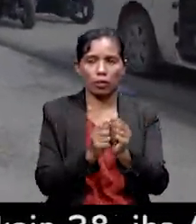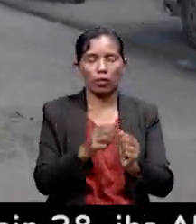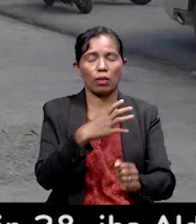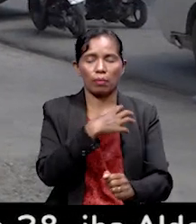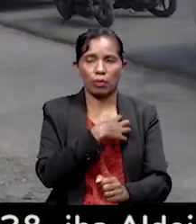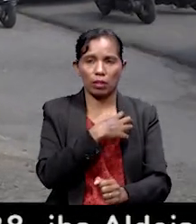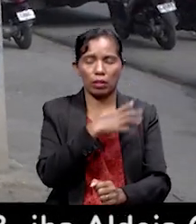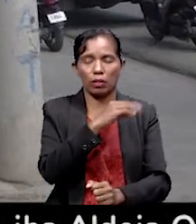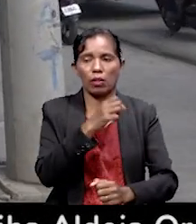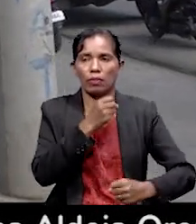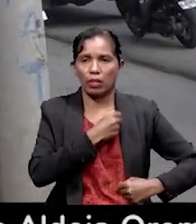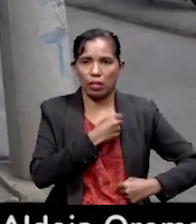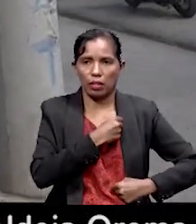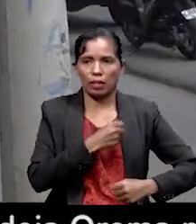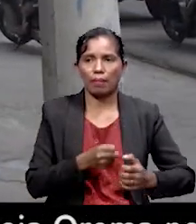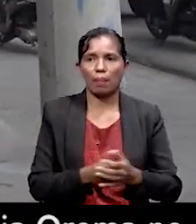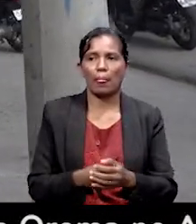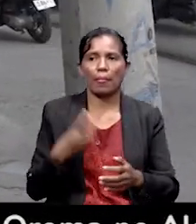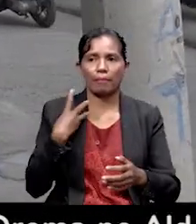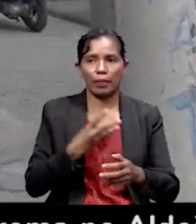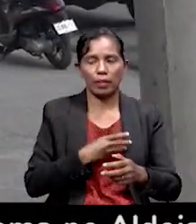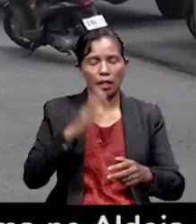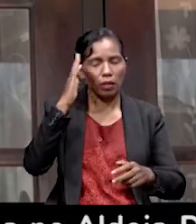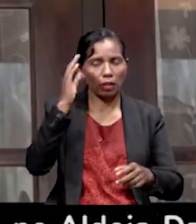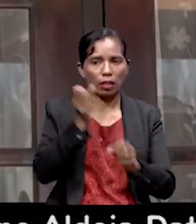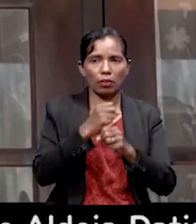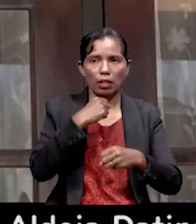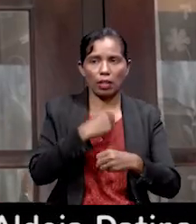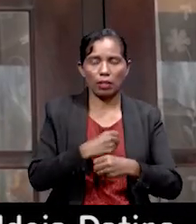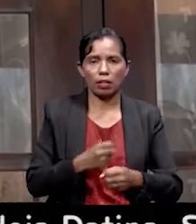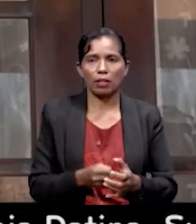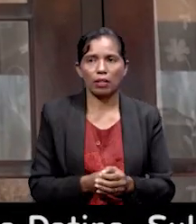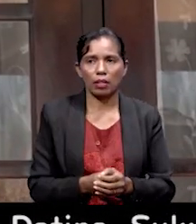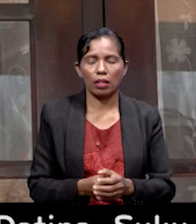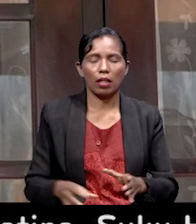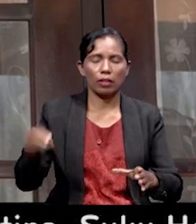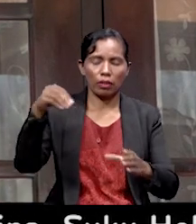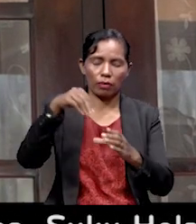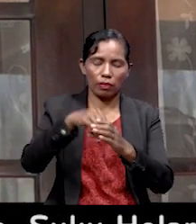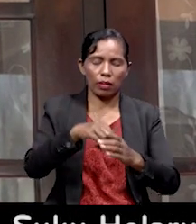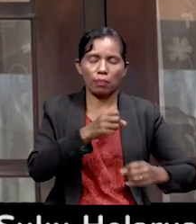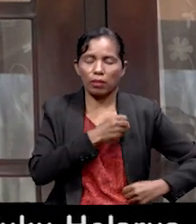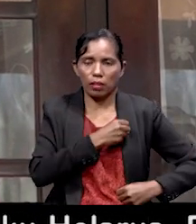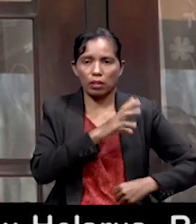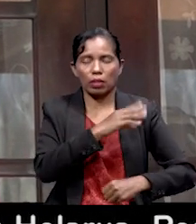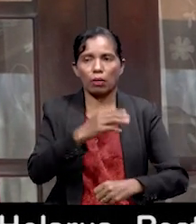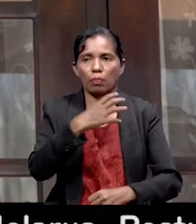FFDTL. O recrutamento na veia não é atalho, ato envolve FFDTL ou PNTL.